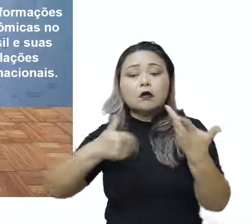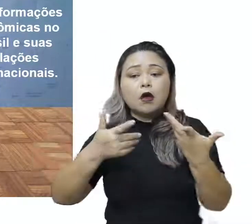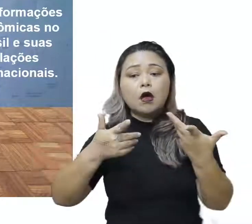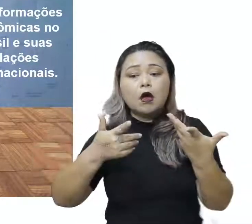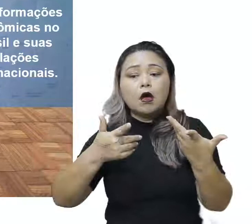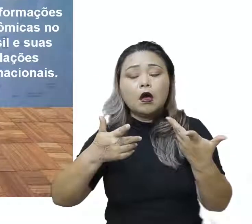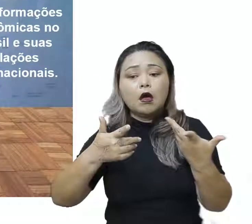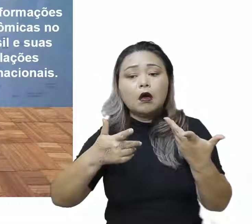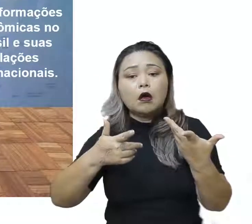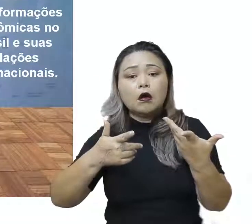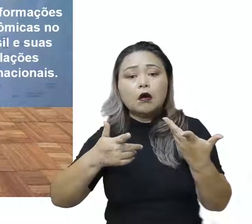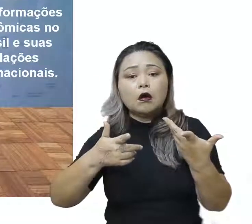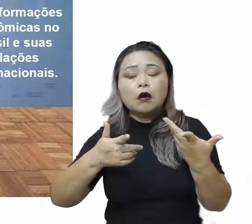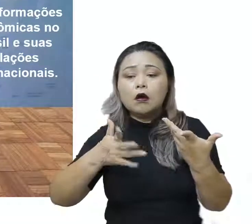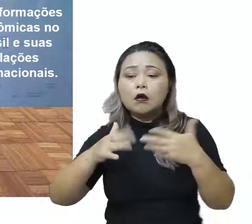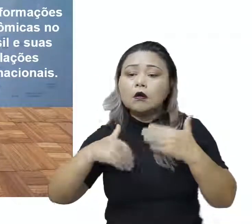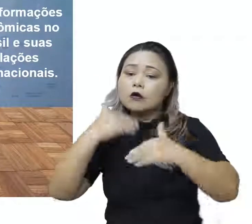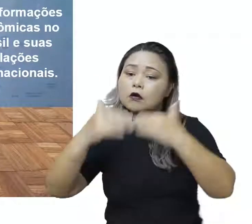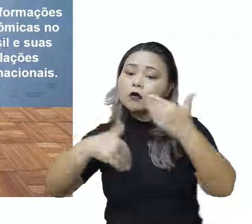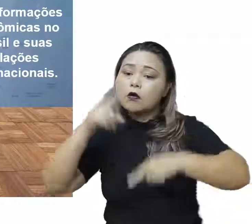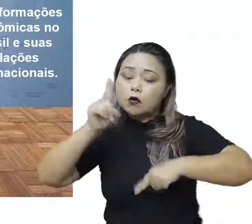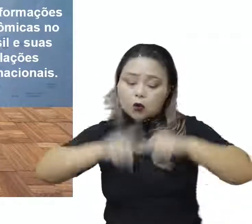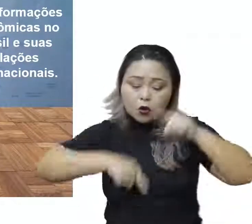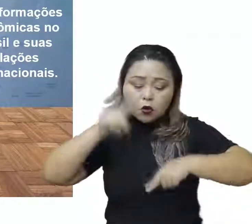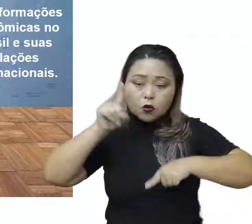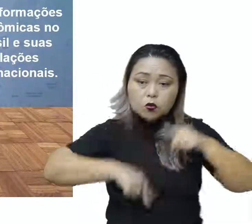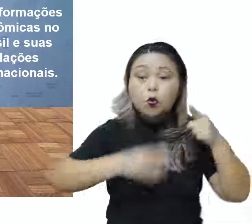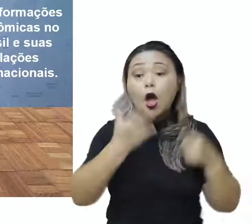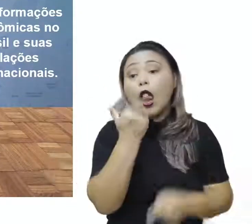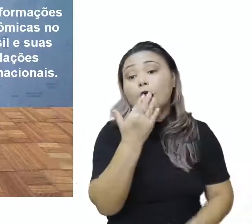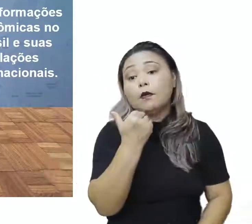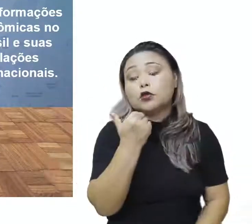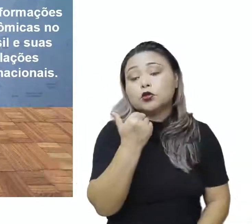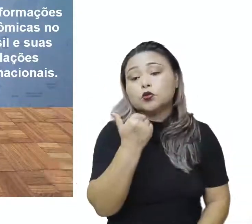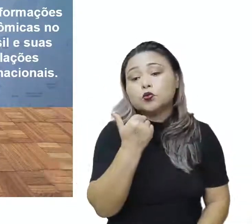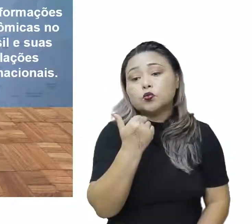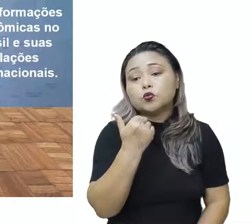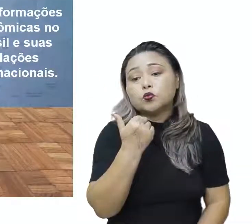Isso vai levar ao aumento dos produtos alimentícios,